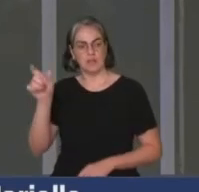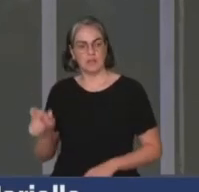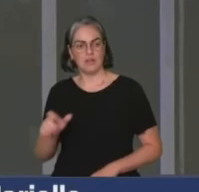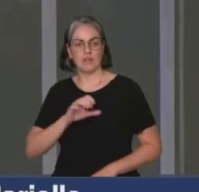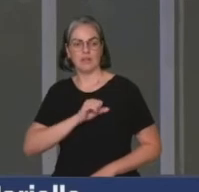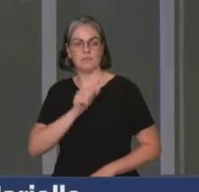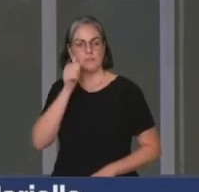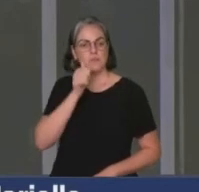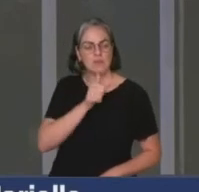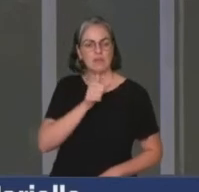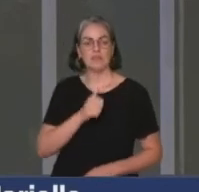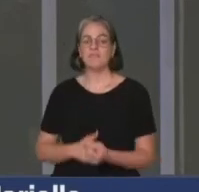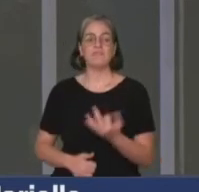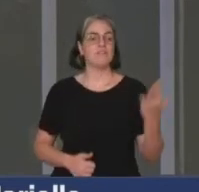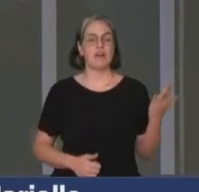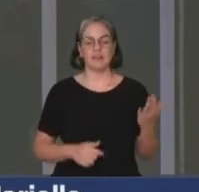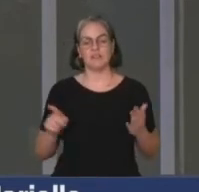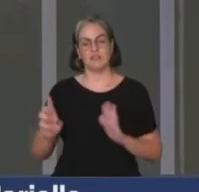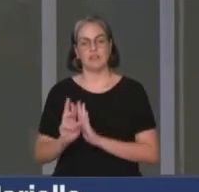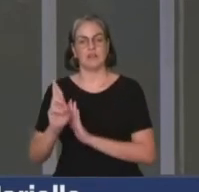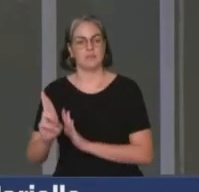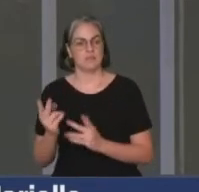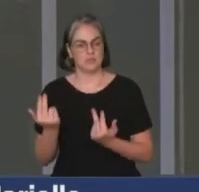tantas representavam nesse país.